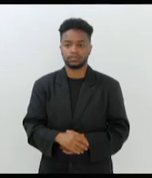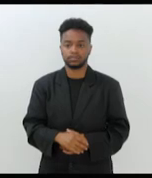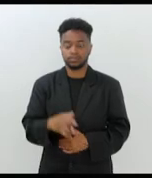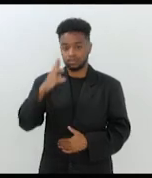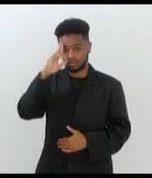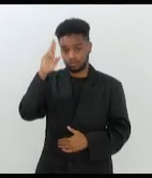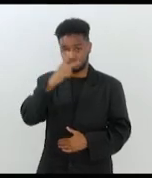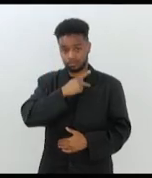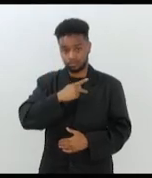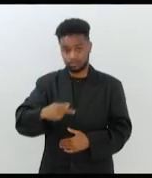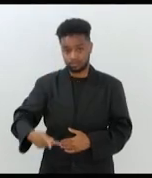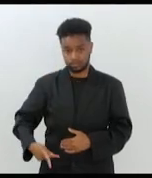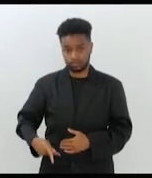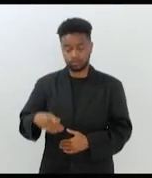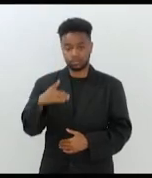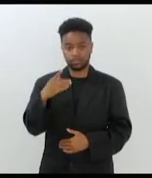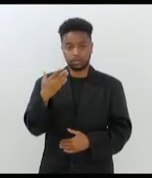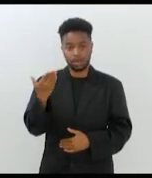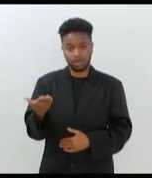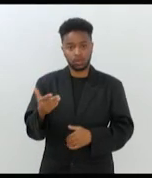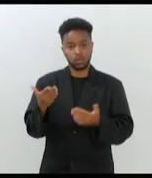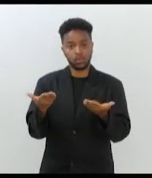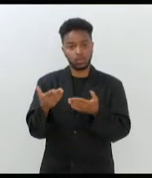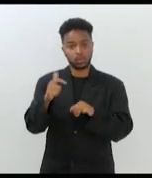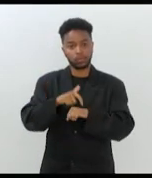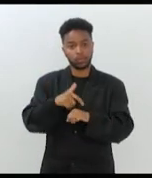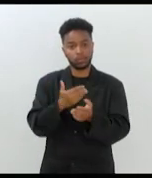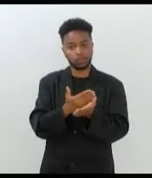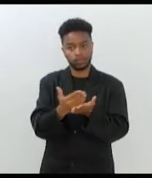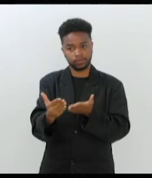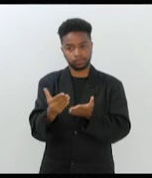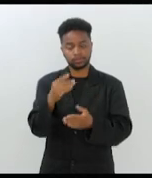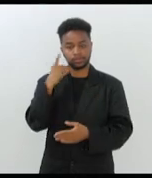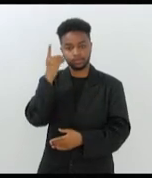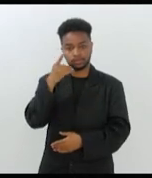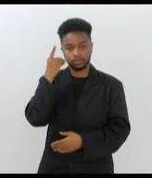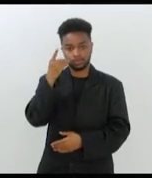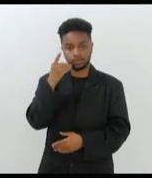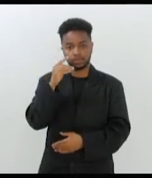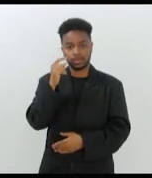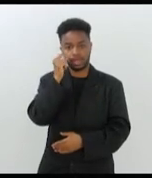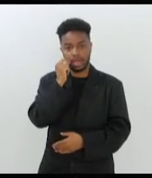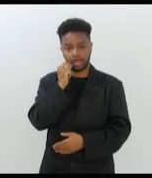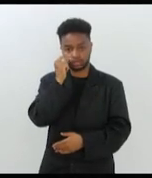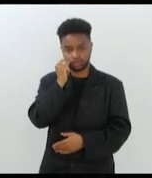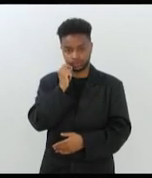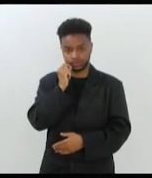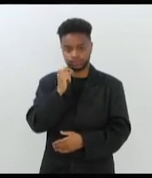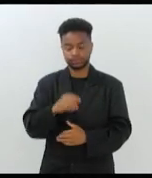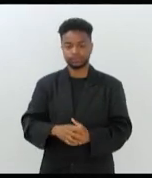Senhor presidente do expediente inicial, deputado Ratinho,